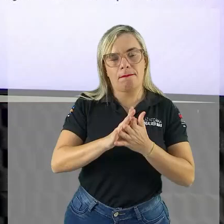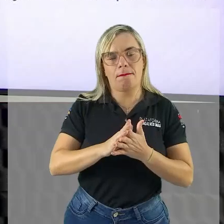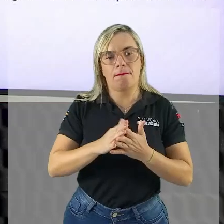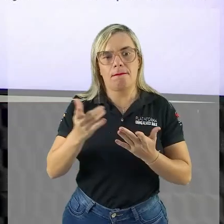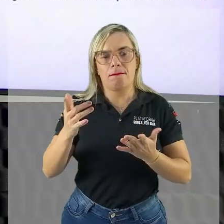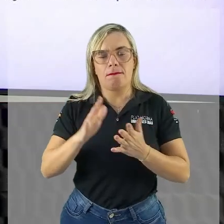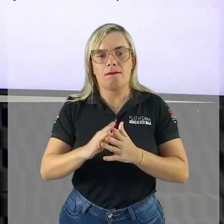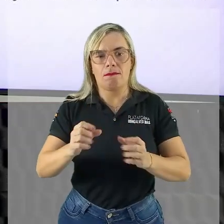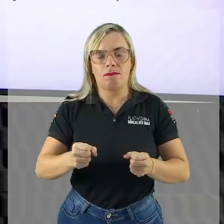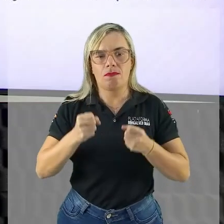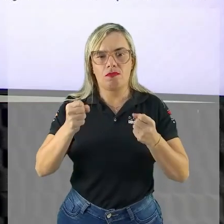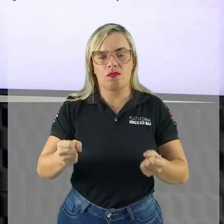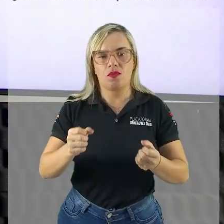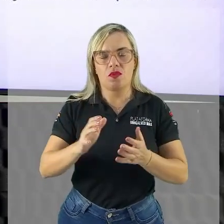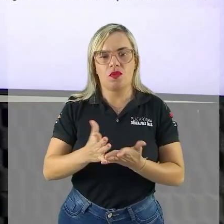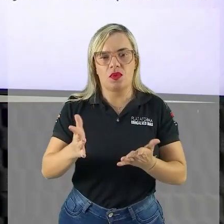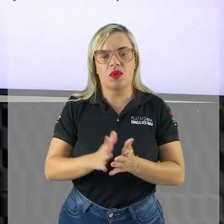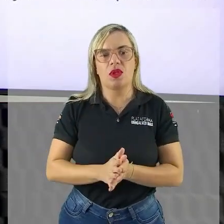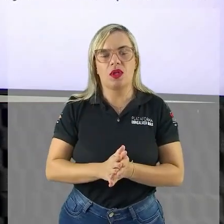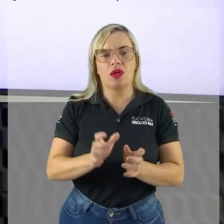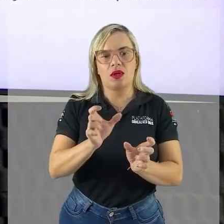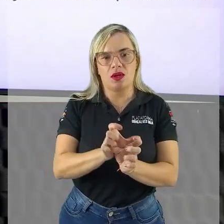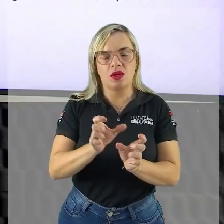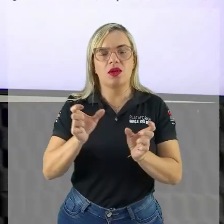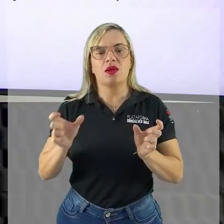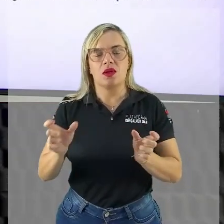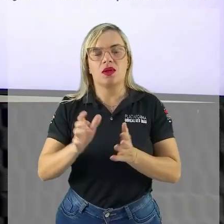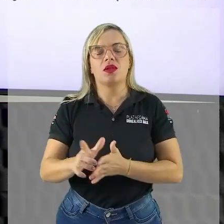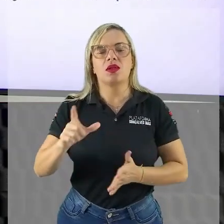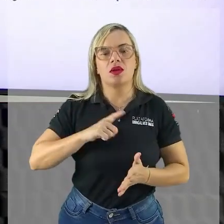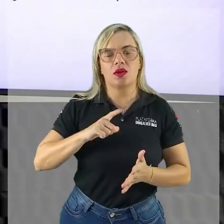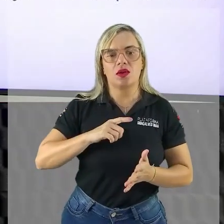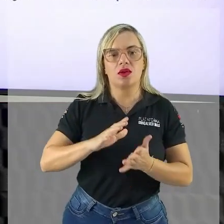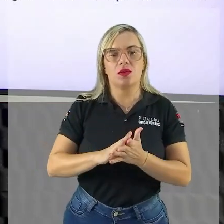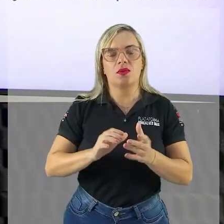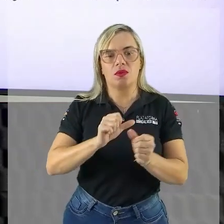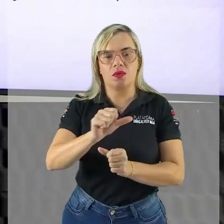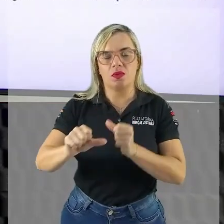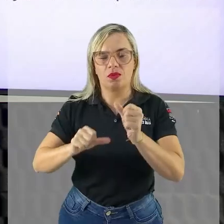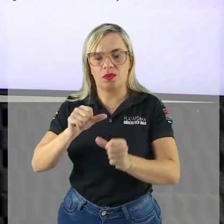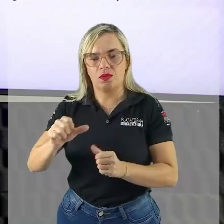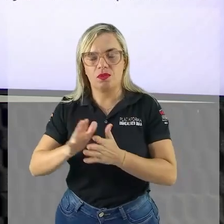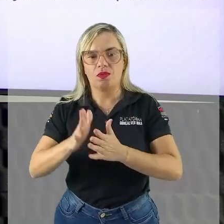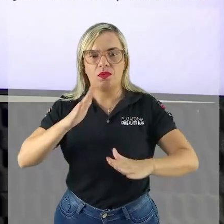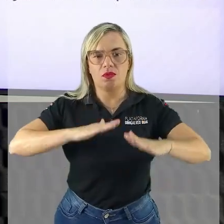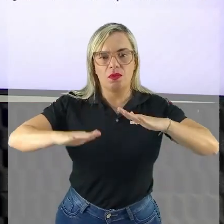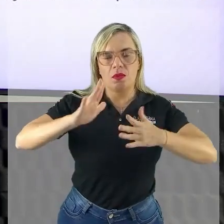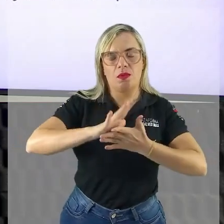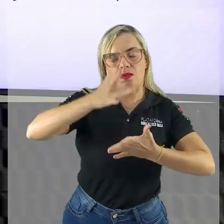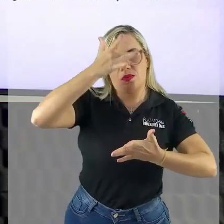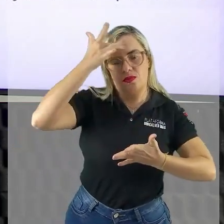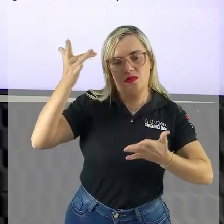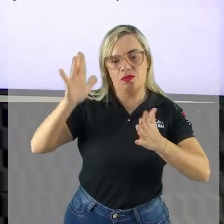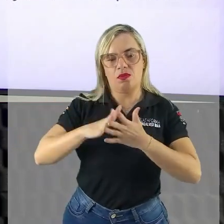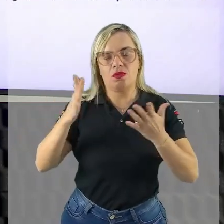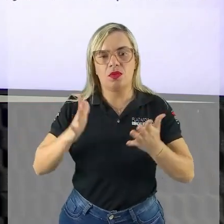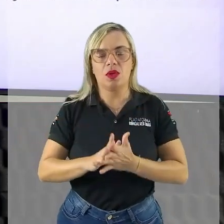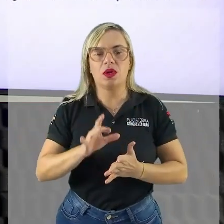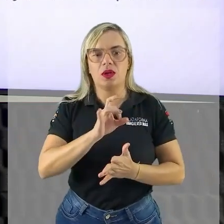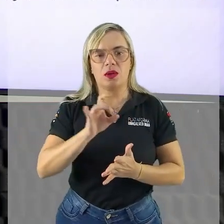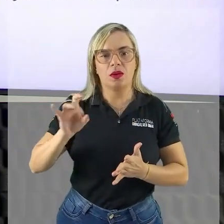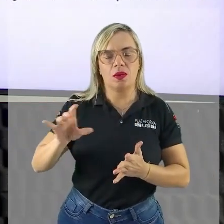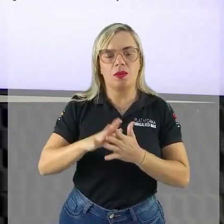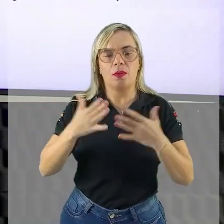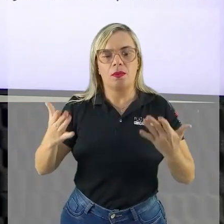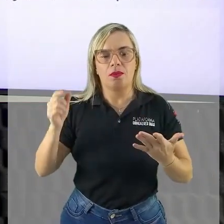né? Indivíduo, ser humano, cidadão, dependendo ali, você pode utilizar a palavra pessoa, cada caso é um caso,